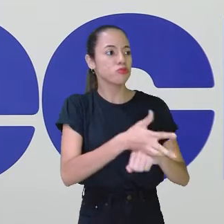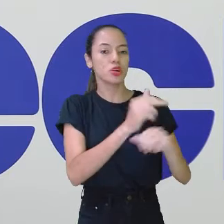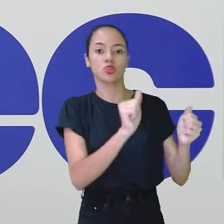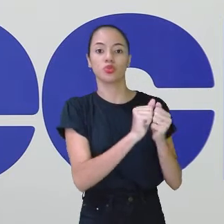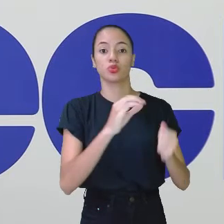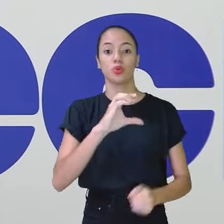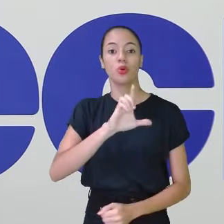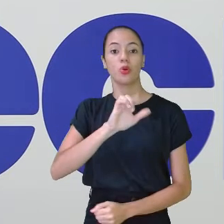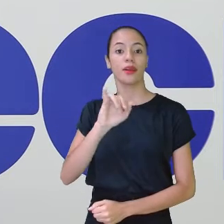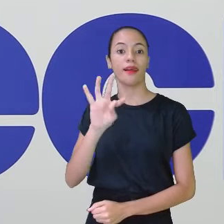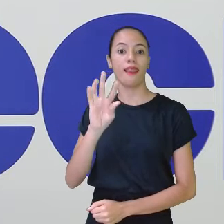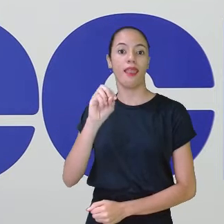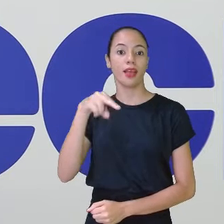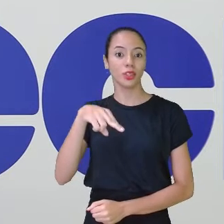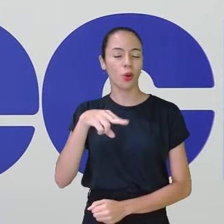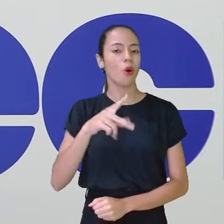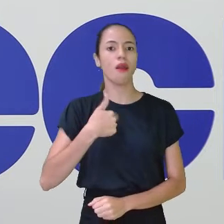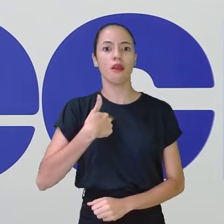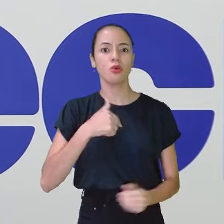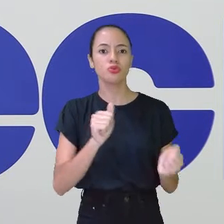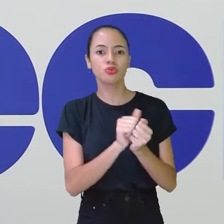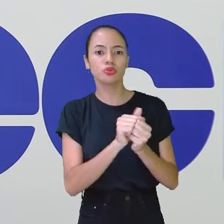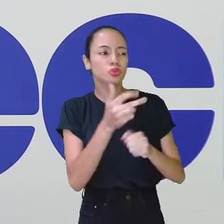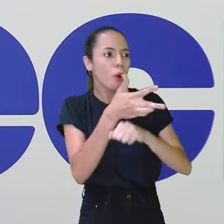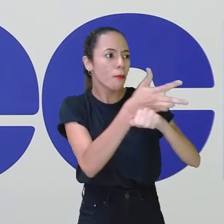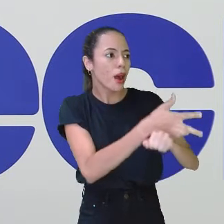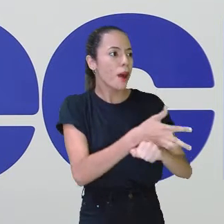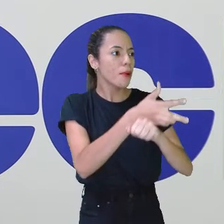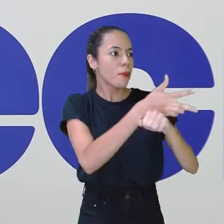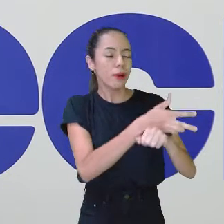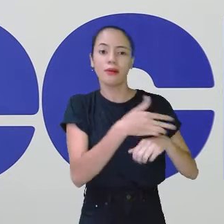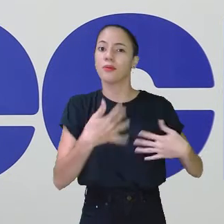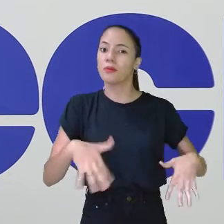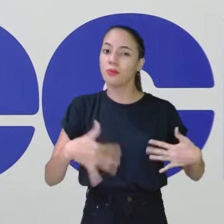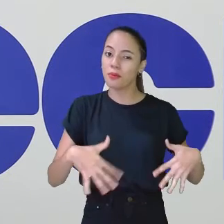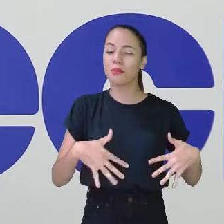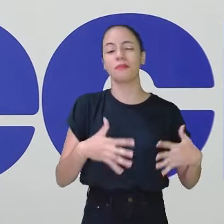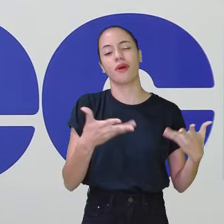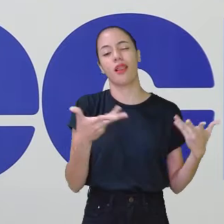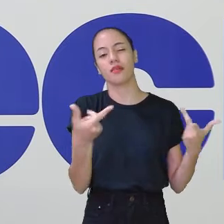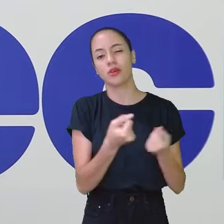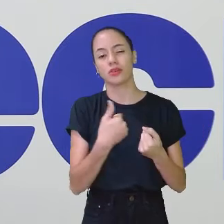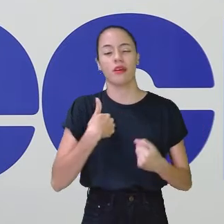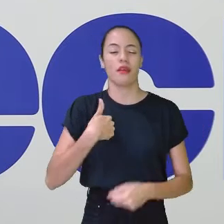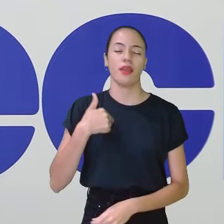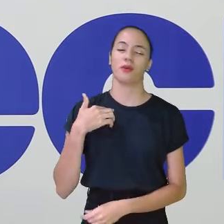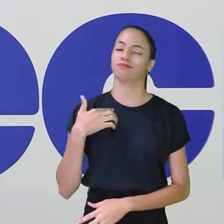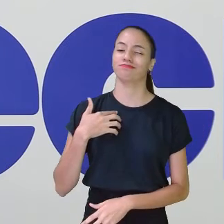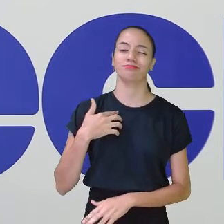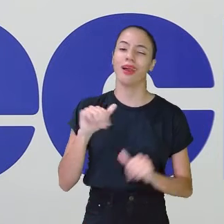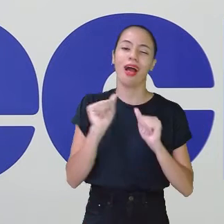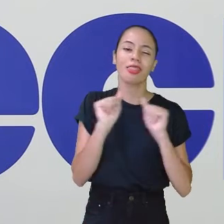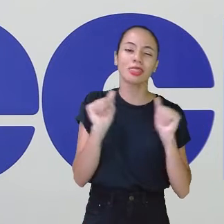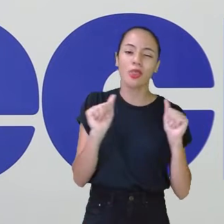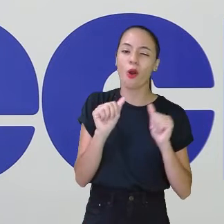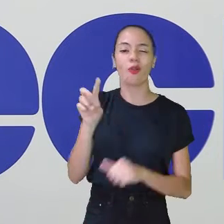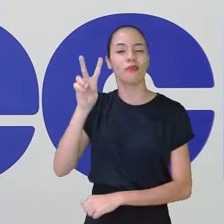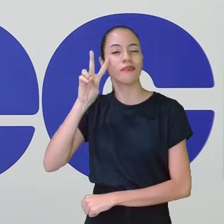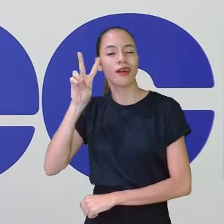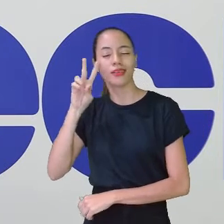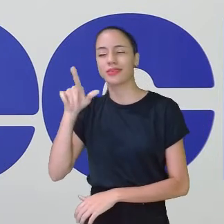Pai, que homem, né? Menino do céu, dupla perfeita e maravilhosa. E o amor por Vanessinha Nevientes, né? Nunca acaba,